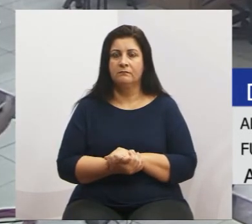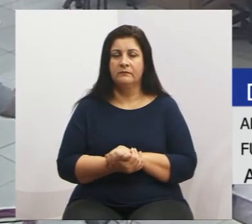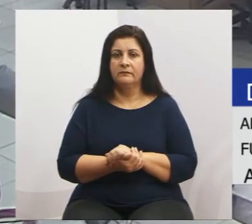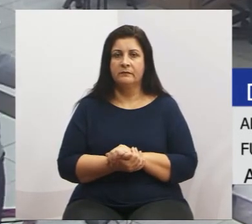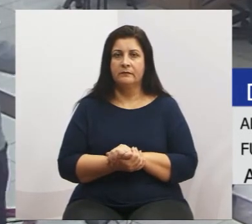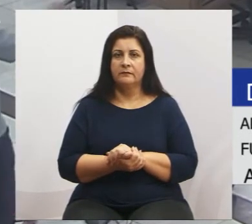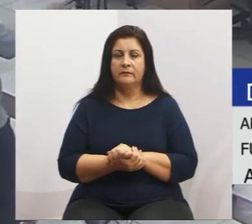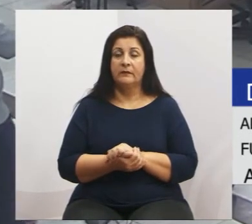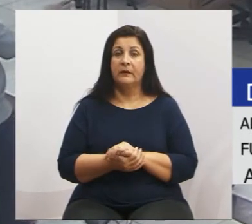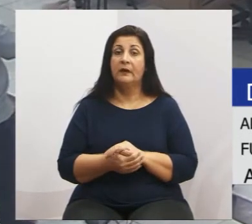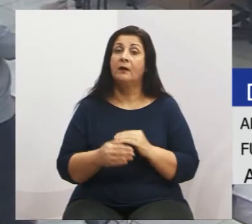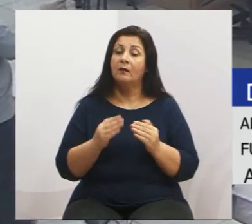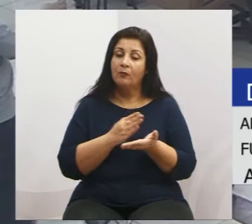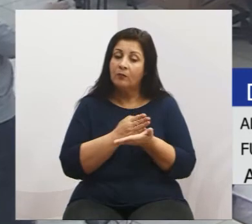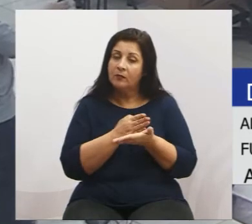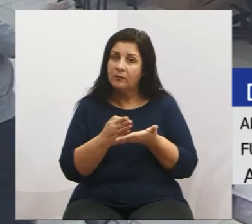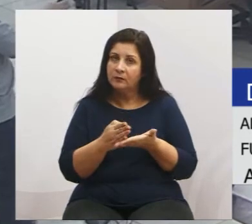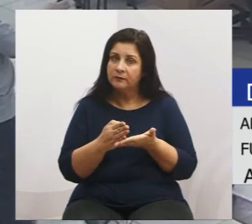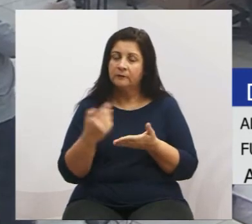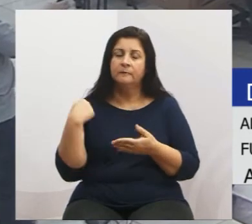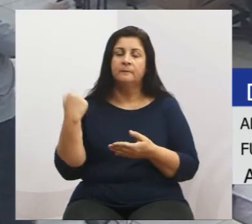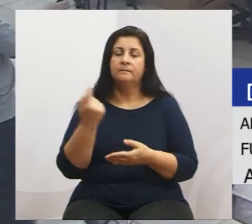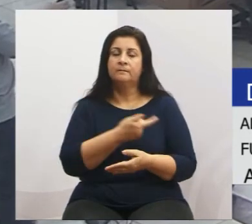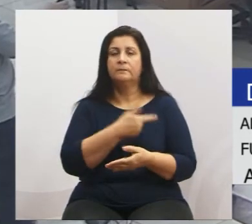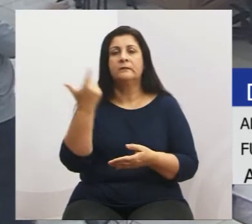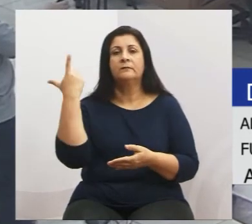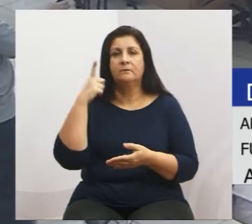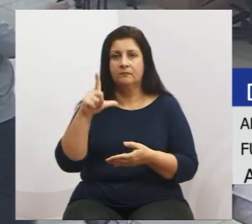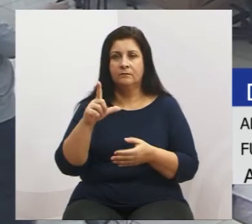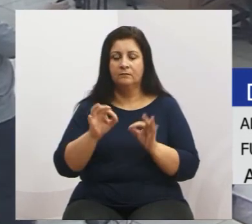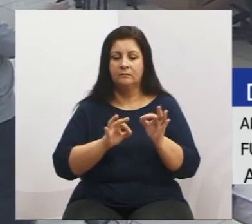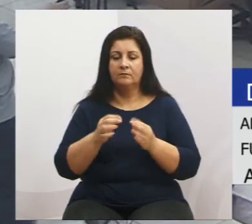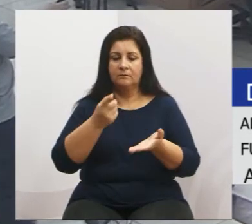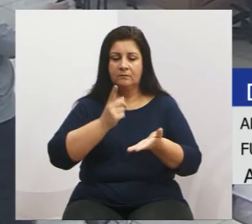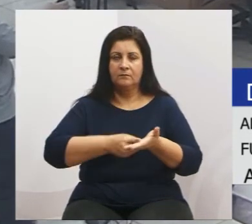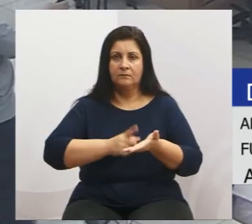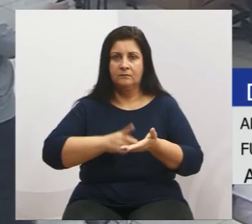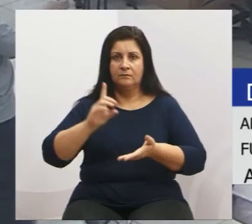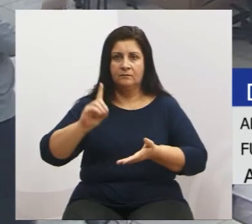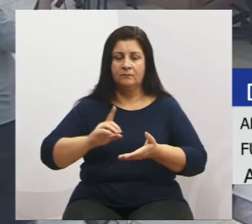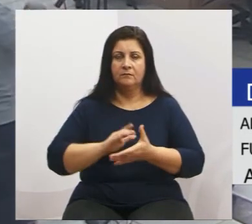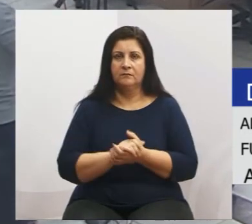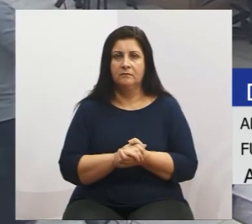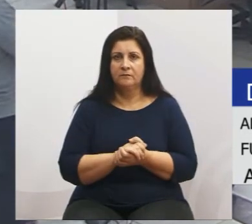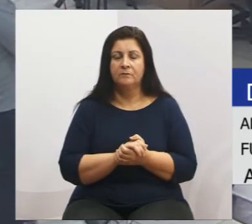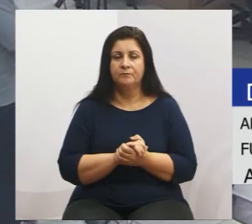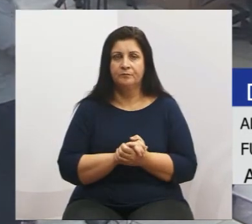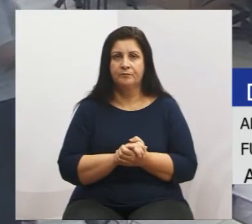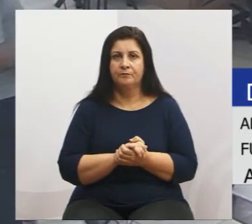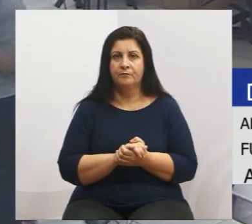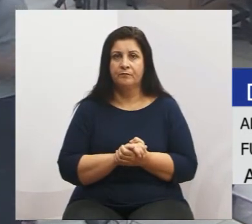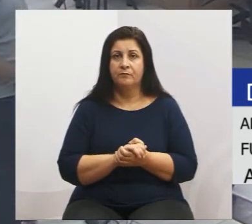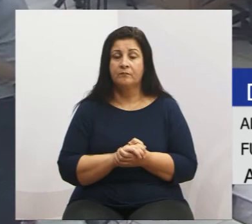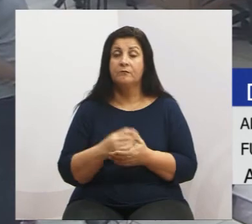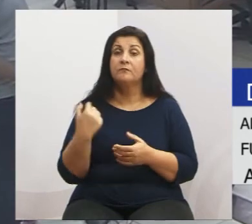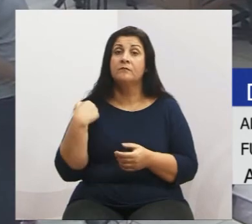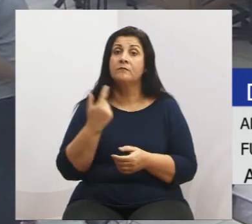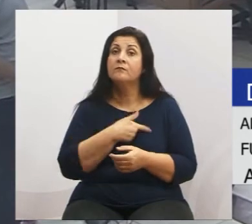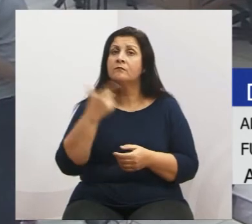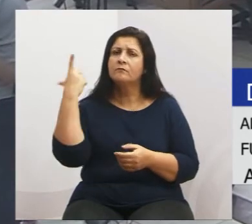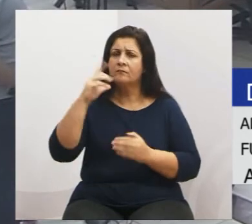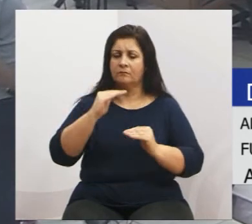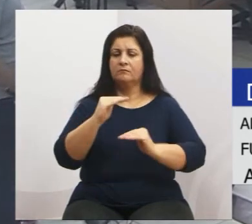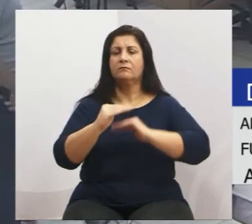passo para que nós possamos fazer aqui o nosso plano diretor, que não é reconhecido, para que a gente possa